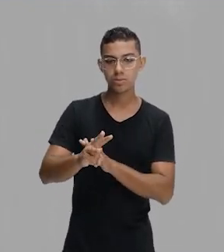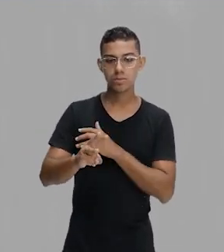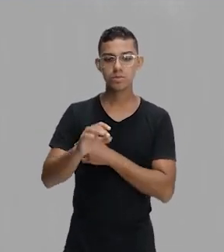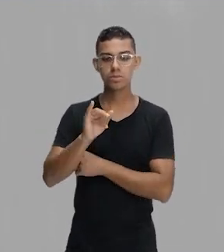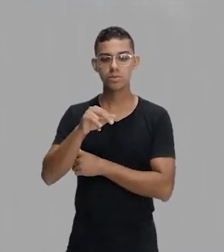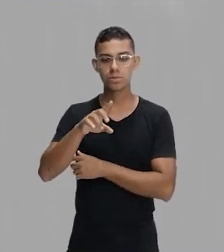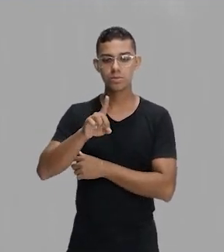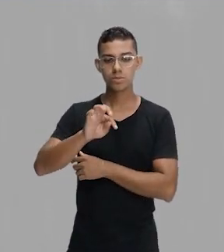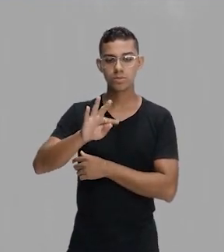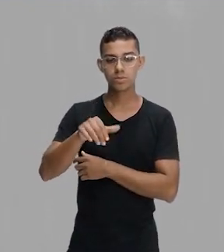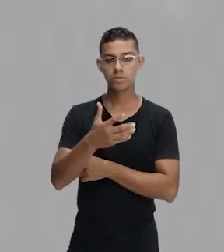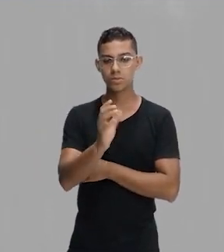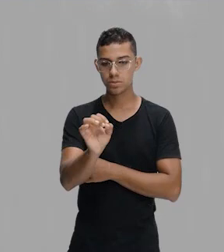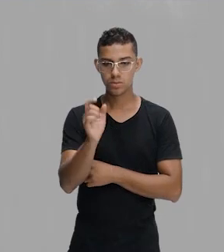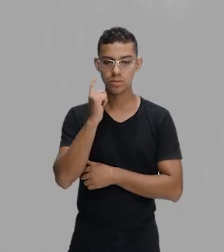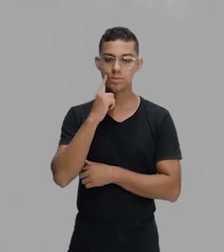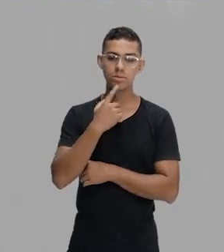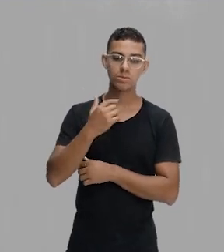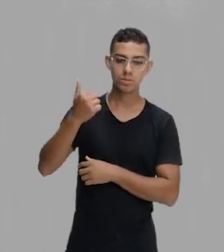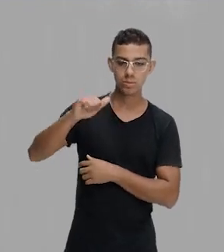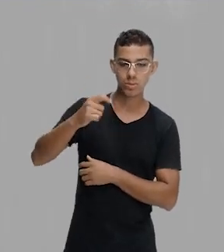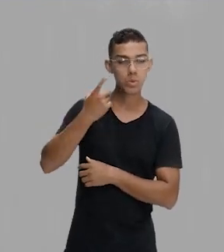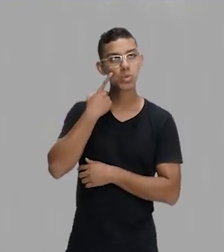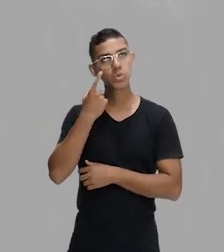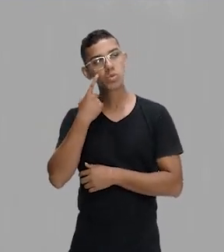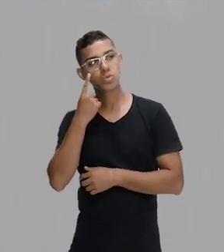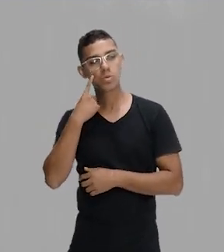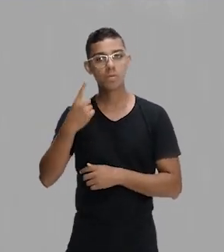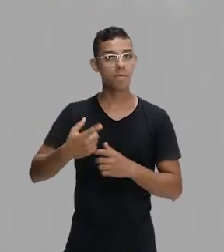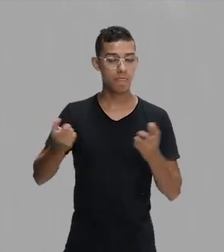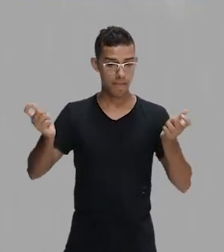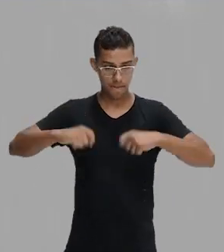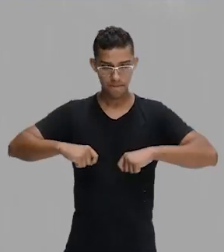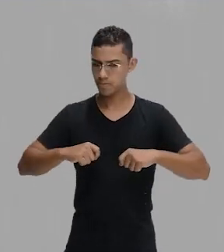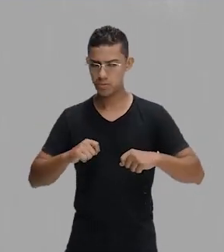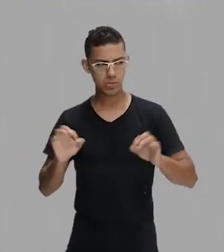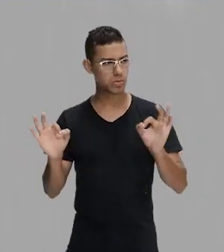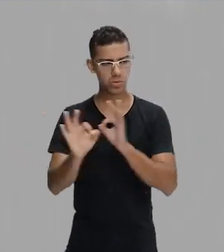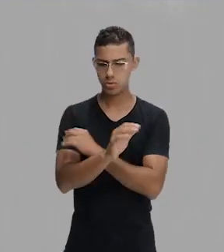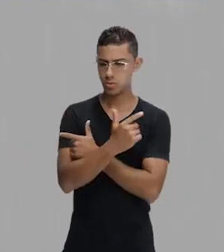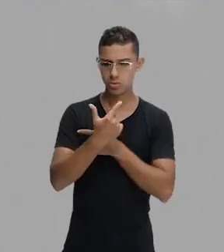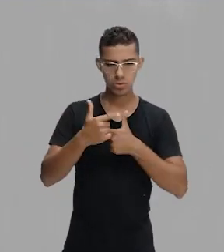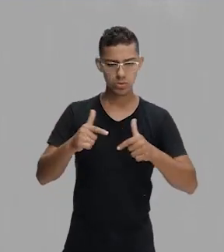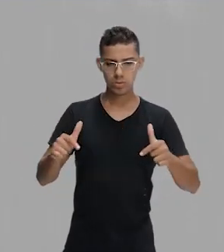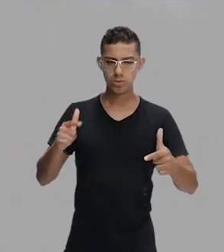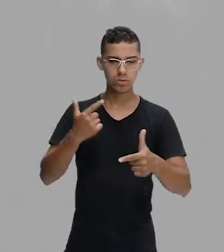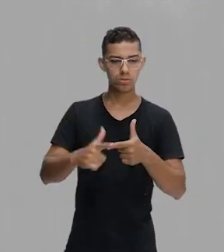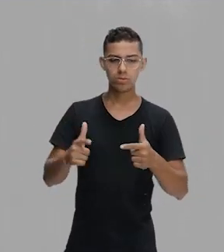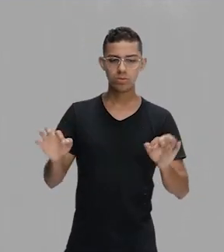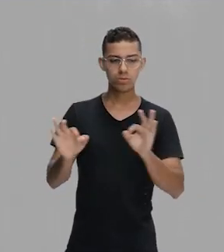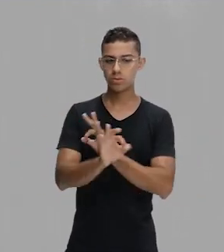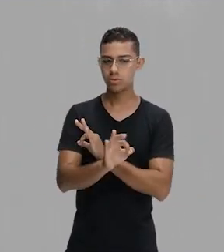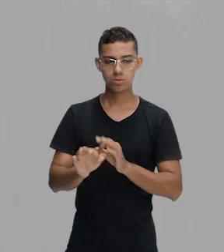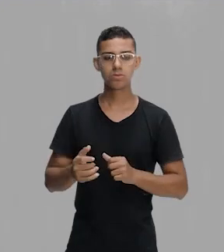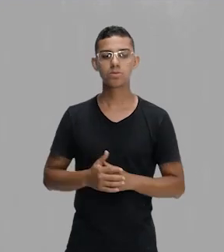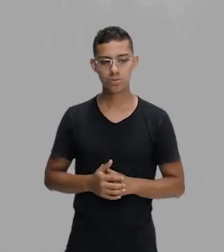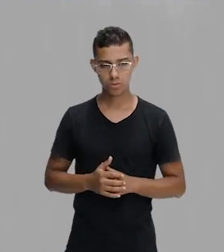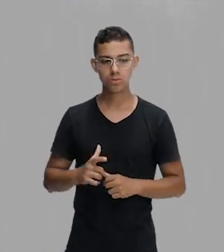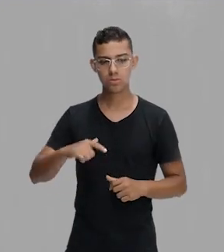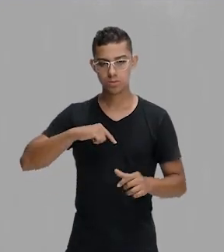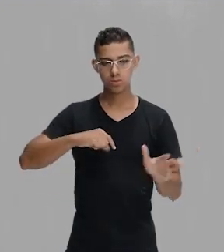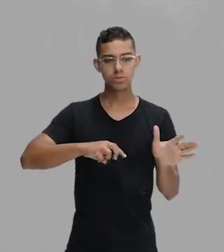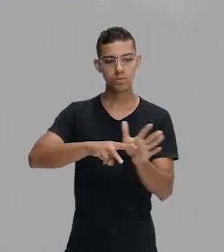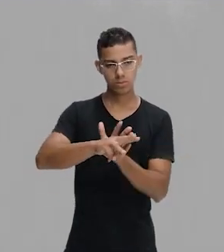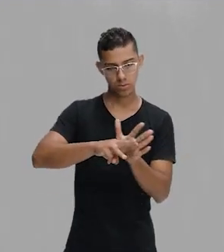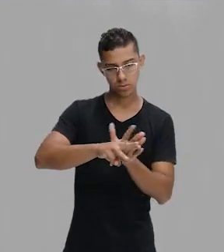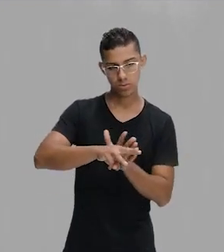ou dedução, ou qualquer outro método que você tome, não vai ter nenhum problema desde que exista um método. Não pode ser atirado